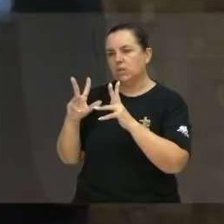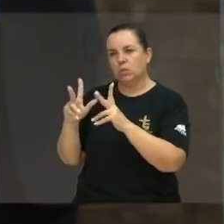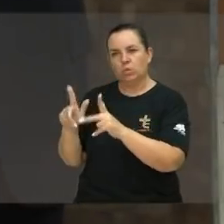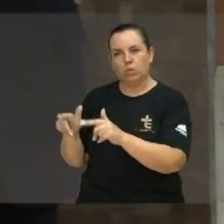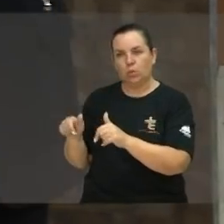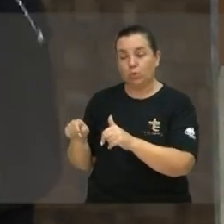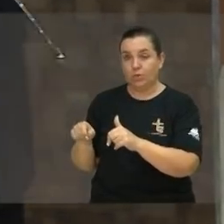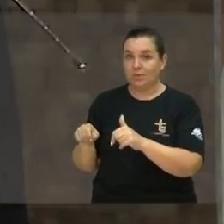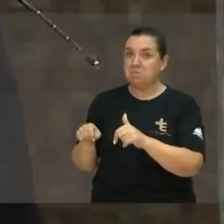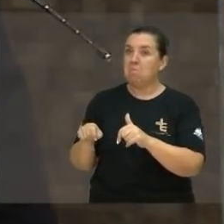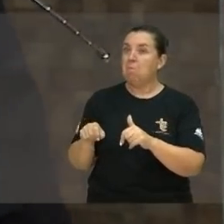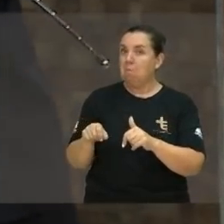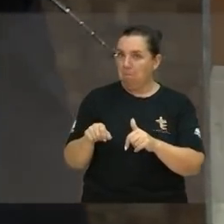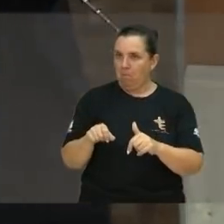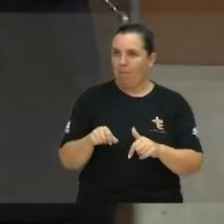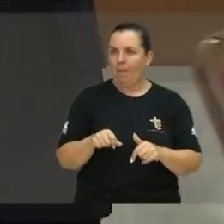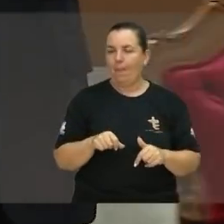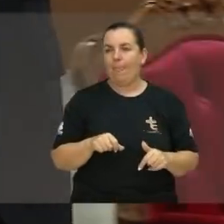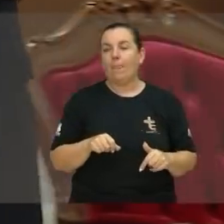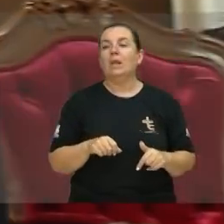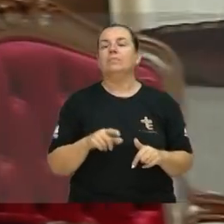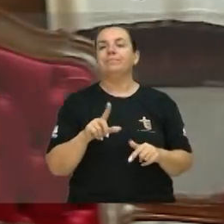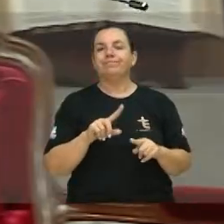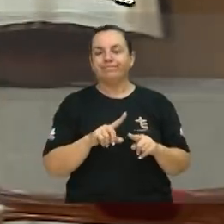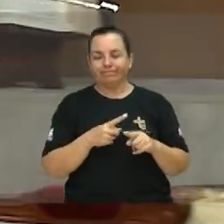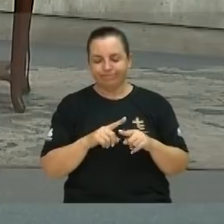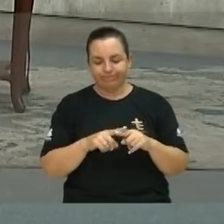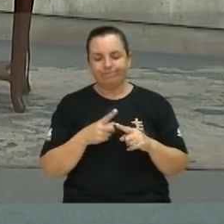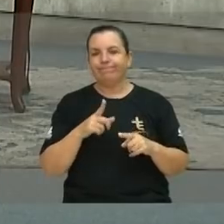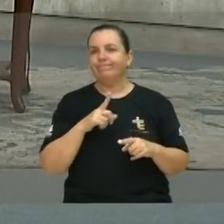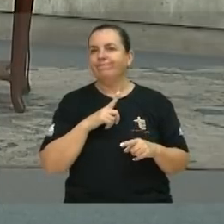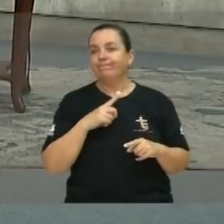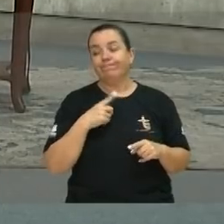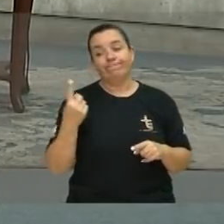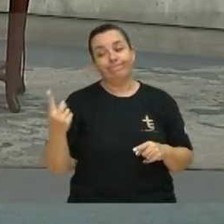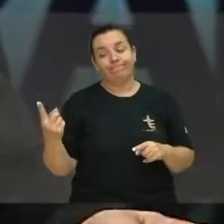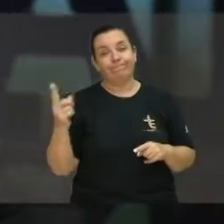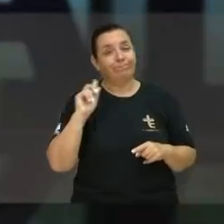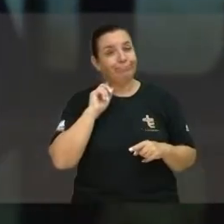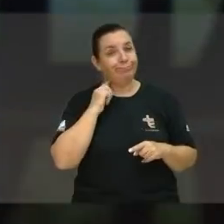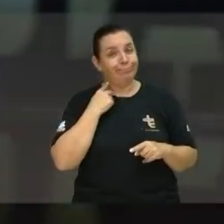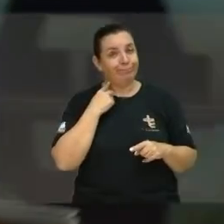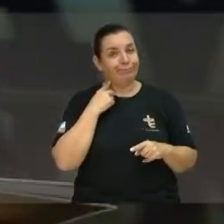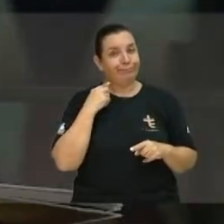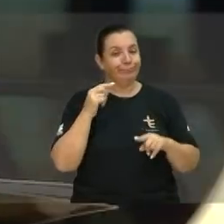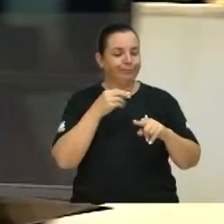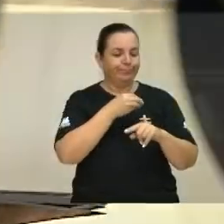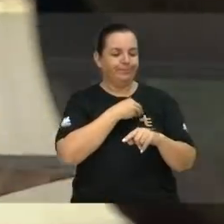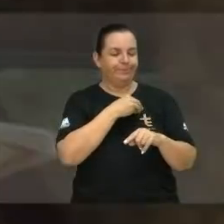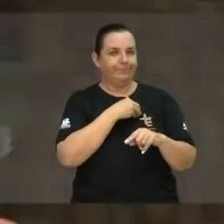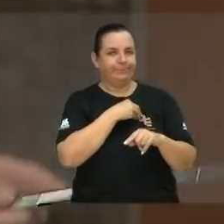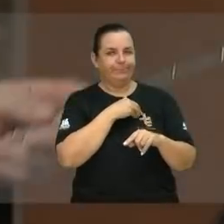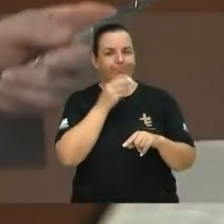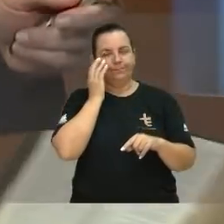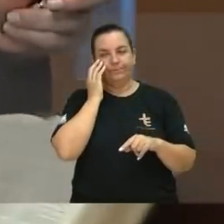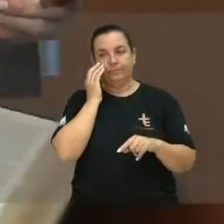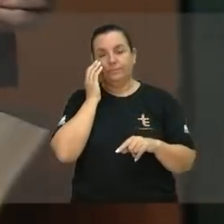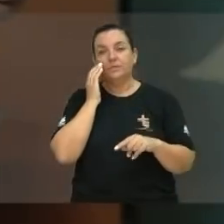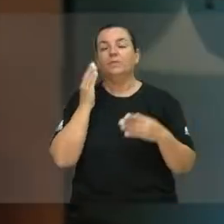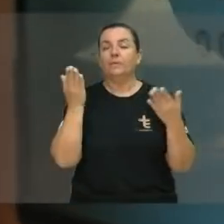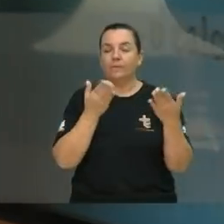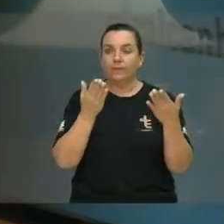todos é ótimo mas tem mu não todos e agora aqui no versículo 18